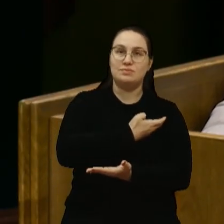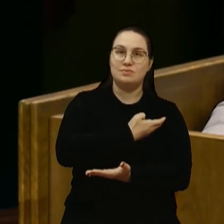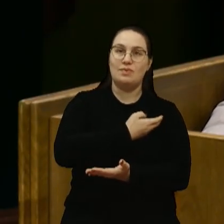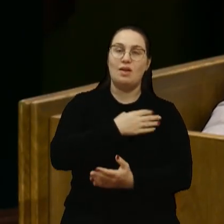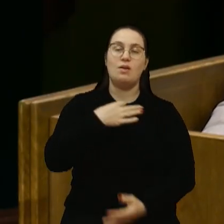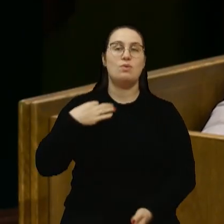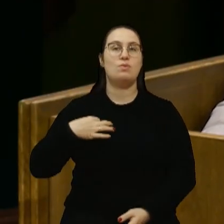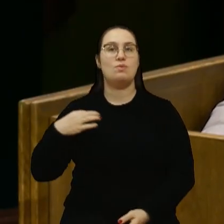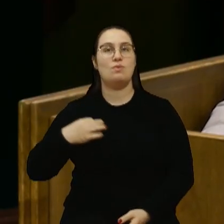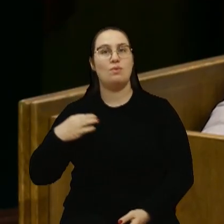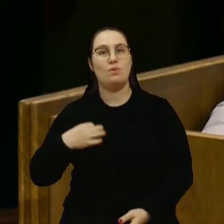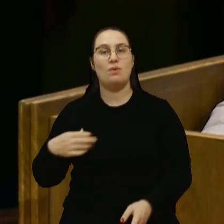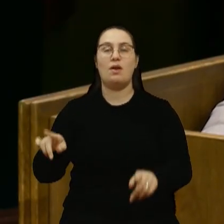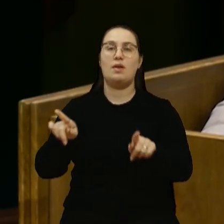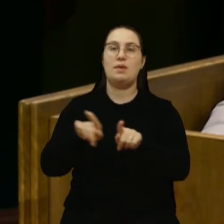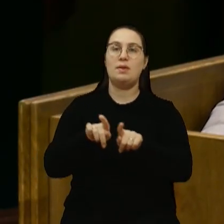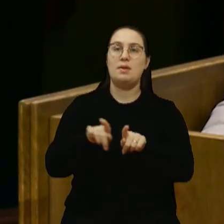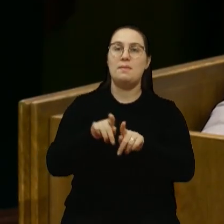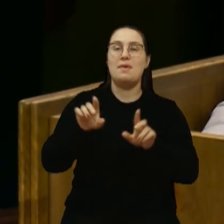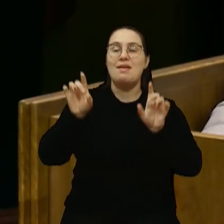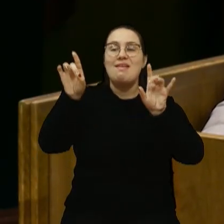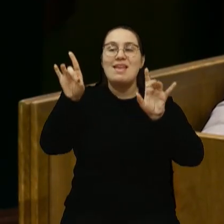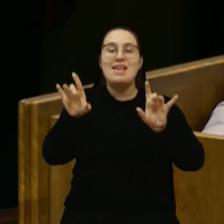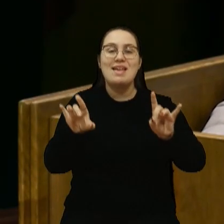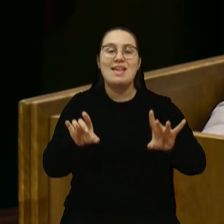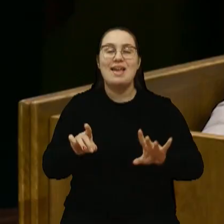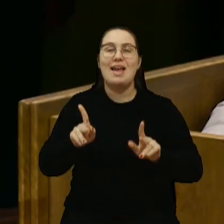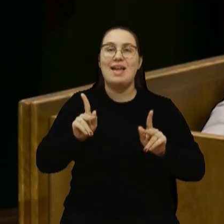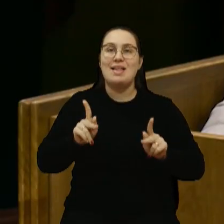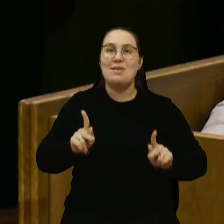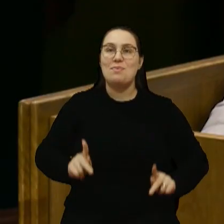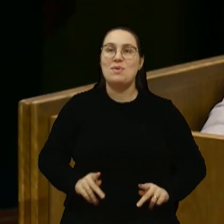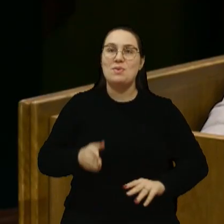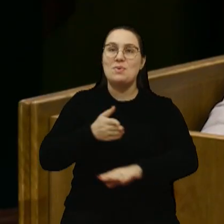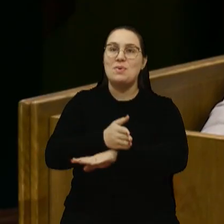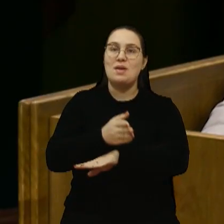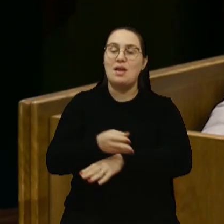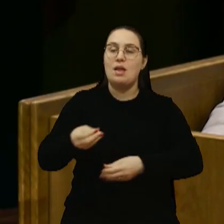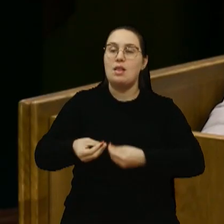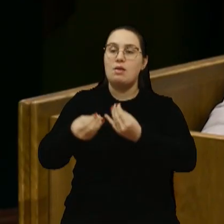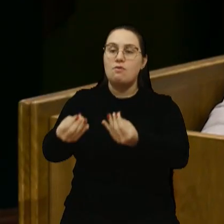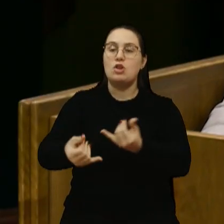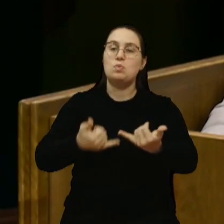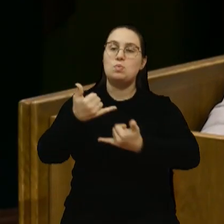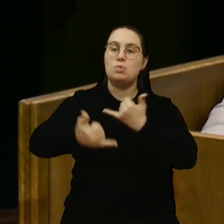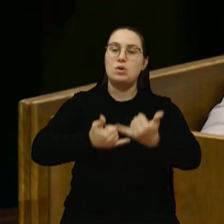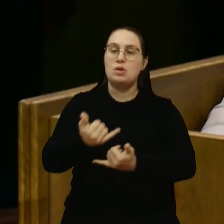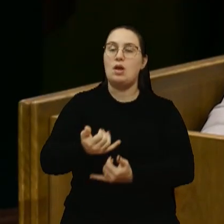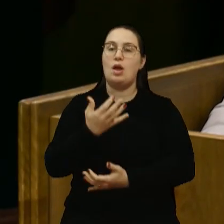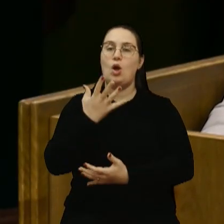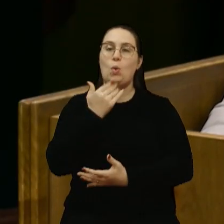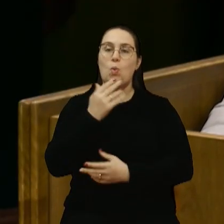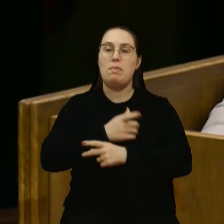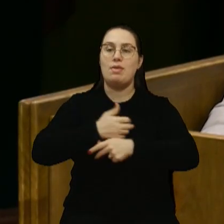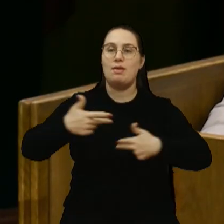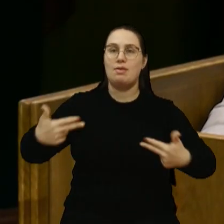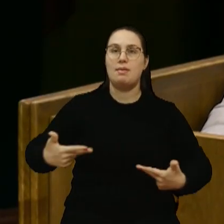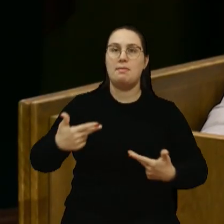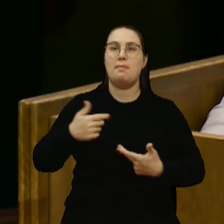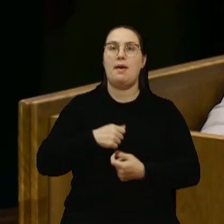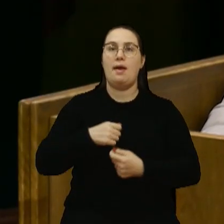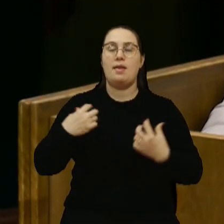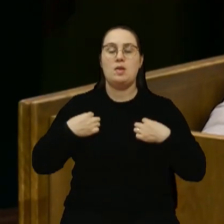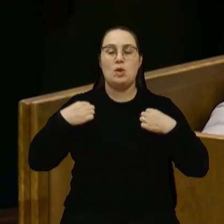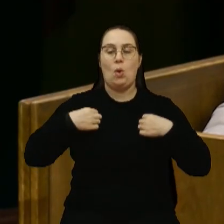aos voluntários e a cada pessoa que participou dos nossos eventos levando um alimento, um brinquedo, uma ração, um agasalho